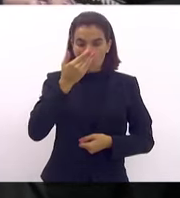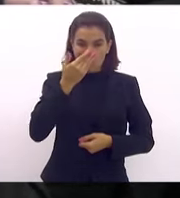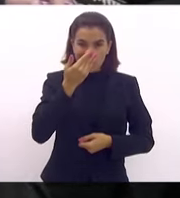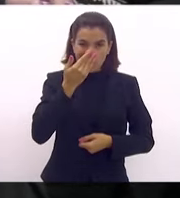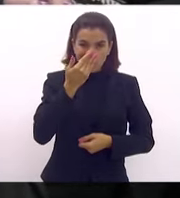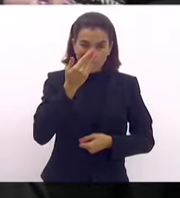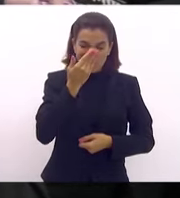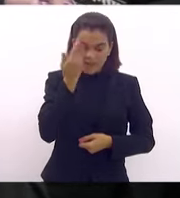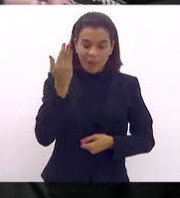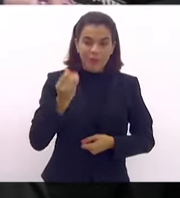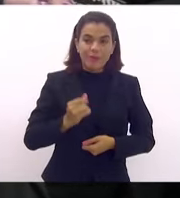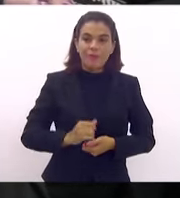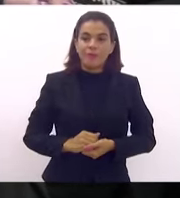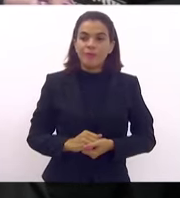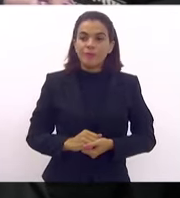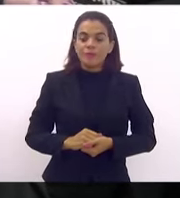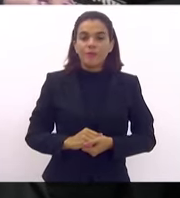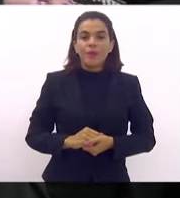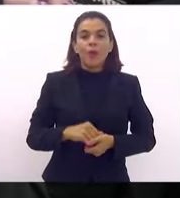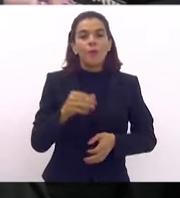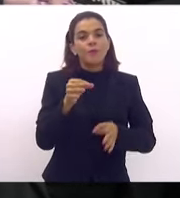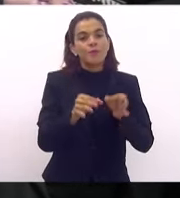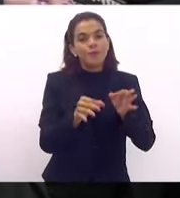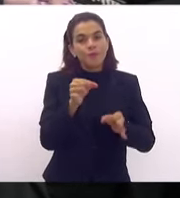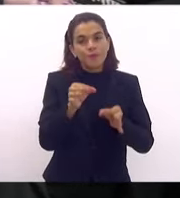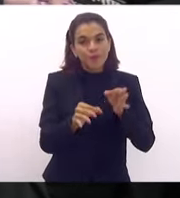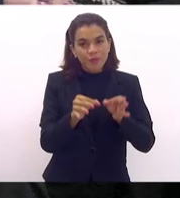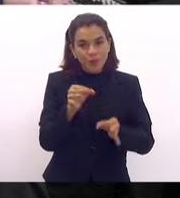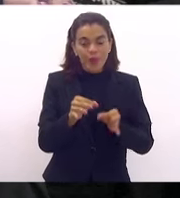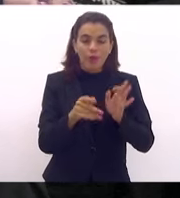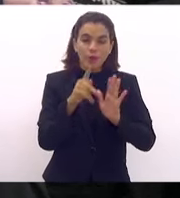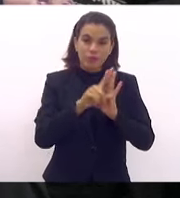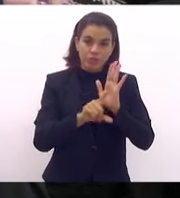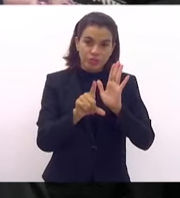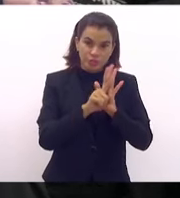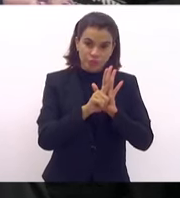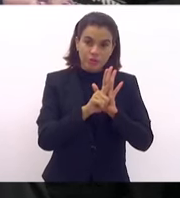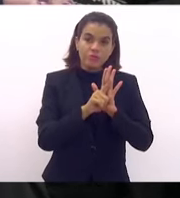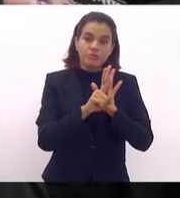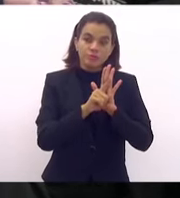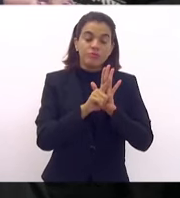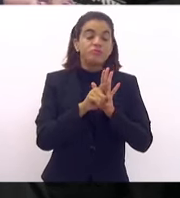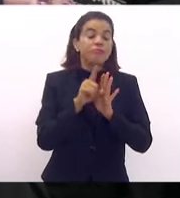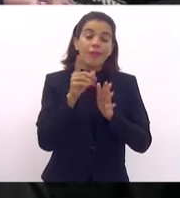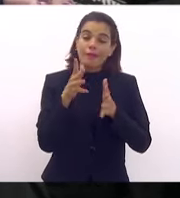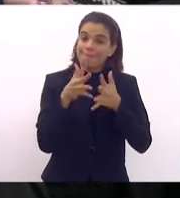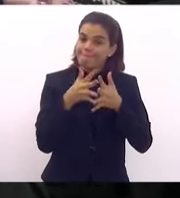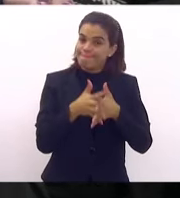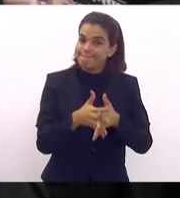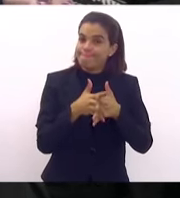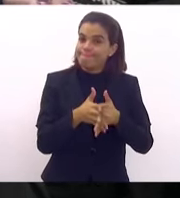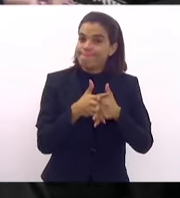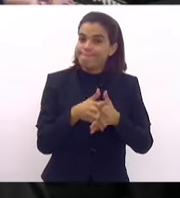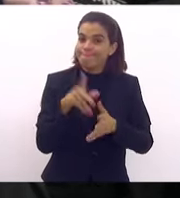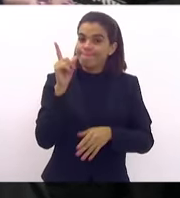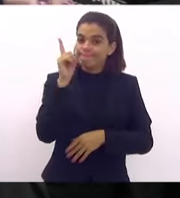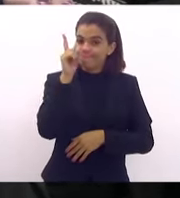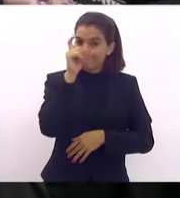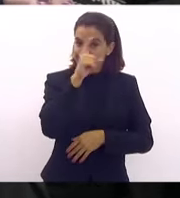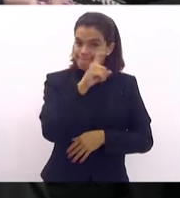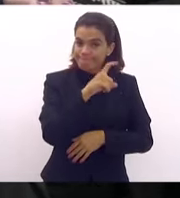condução do processo de relatoria desse projeto. Esse é um projeto complexo, são muitos